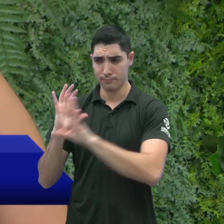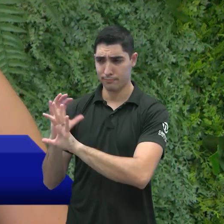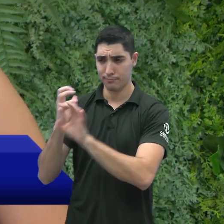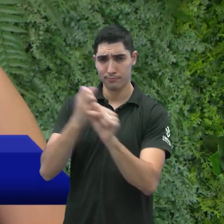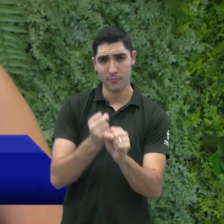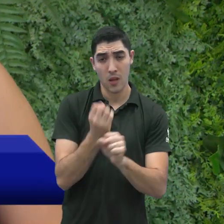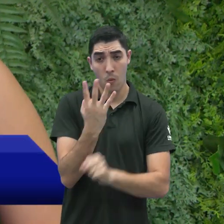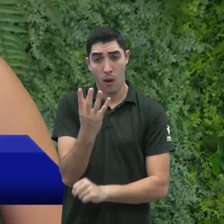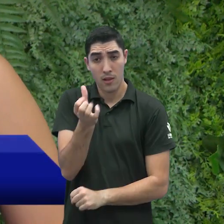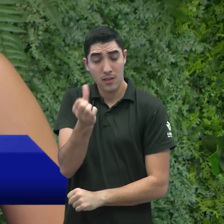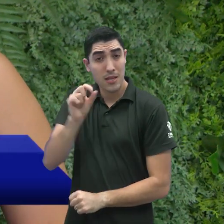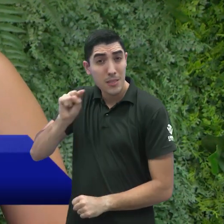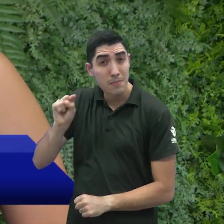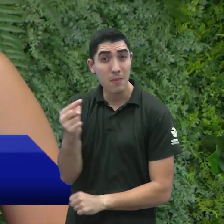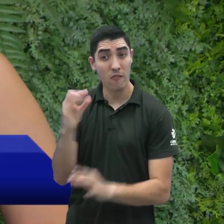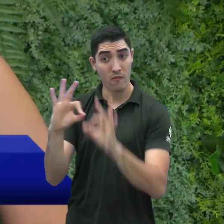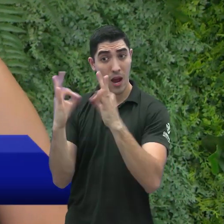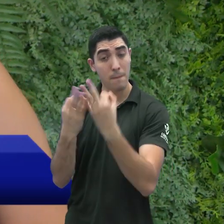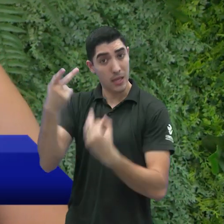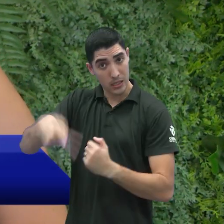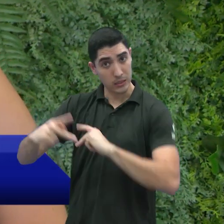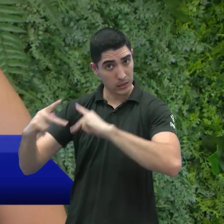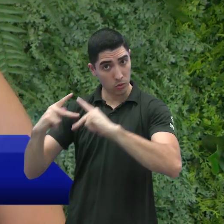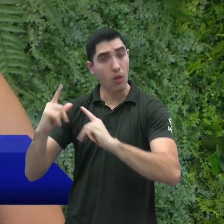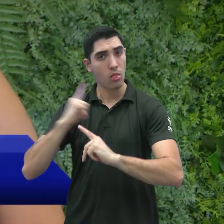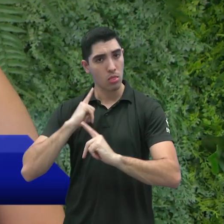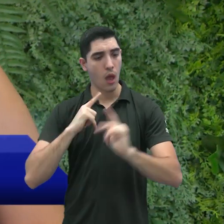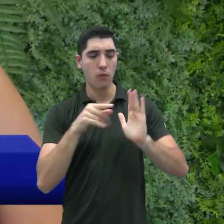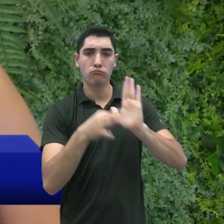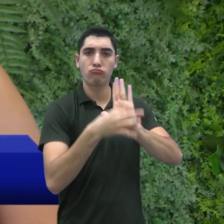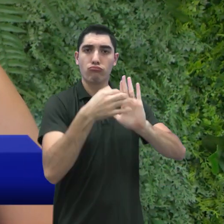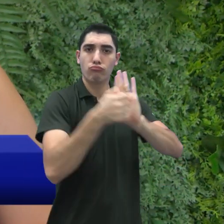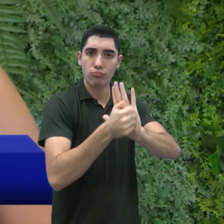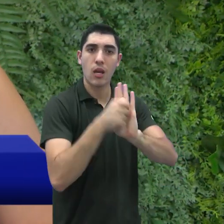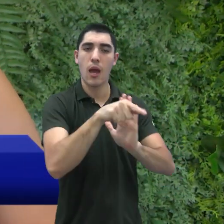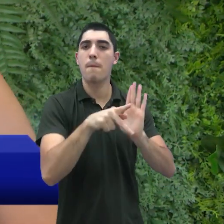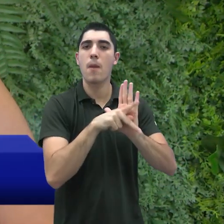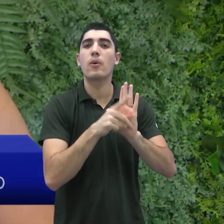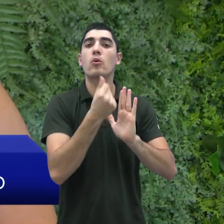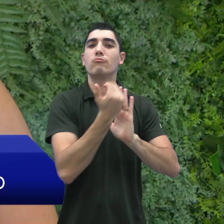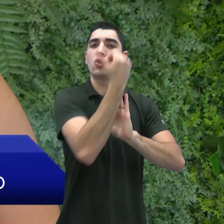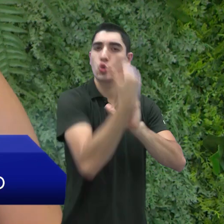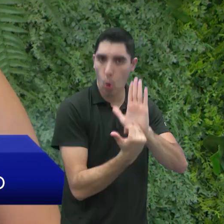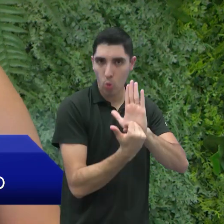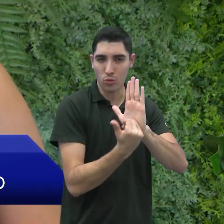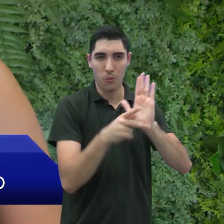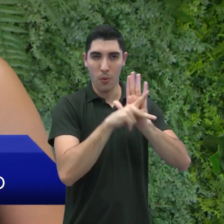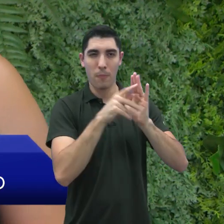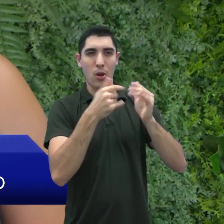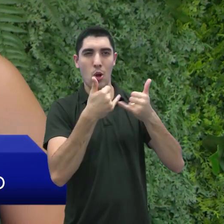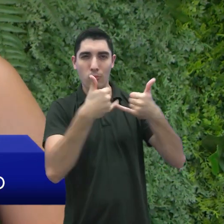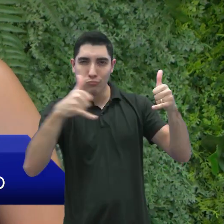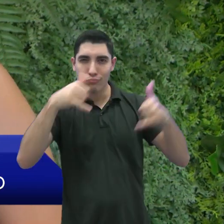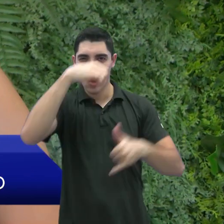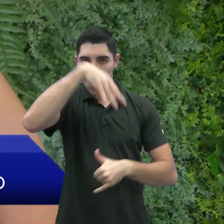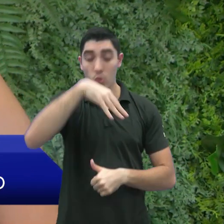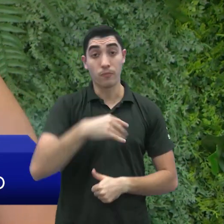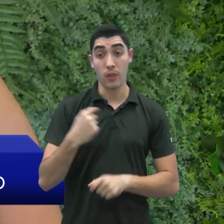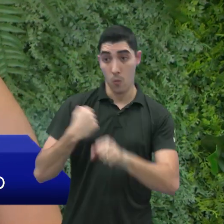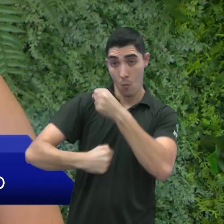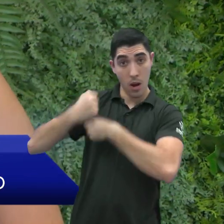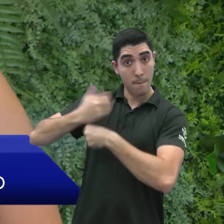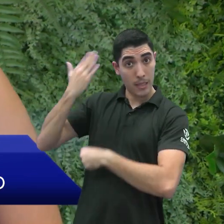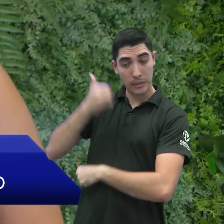Atualmente, mais de 46 mil famílias de São José estão cadastradas na tarifa social de energia elétrica. No ano passado, mais de 13